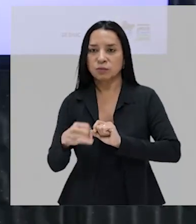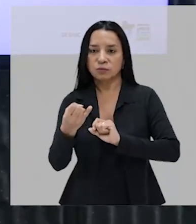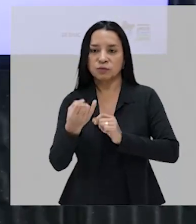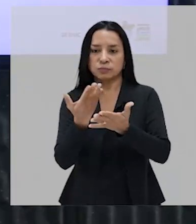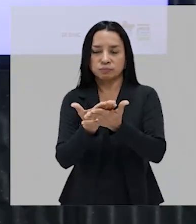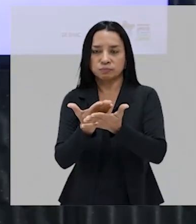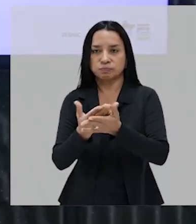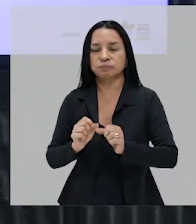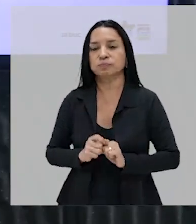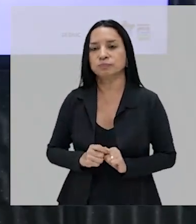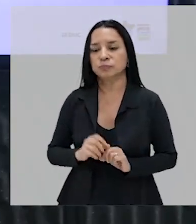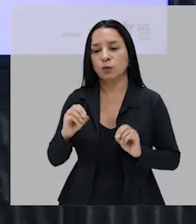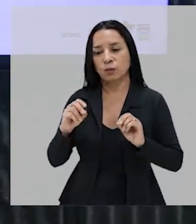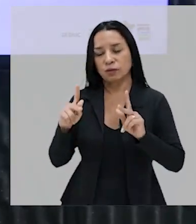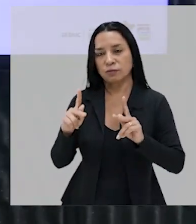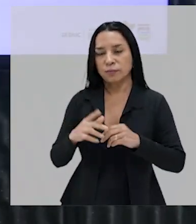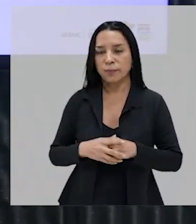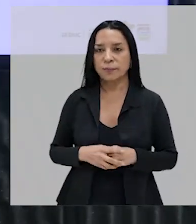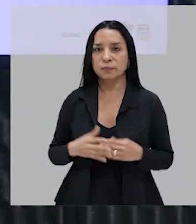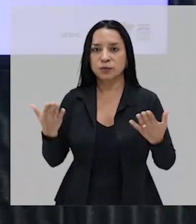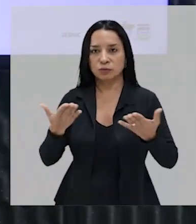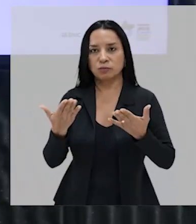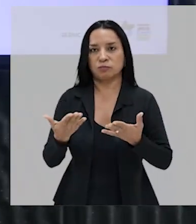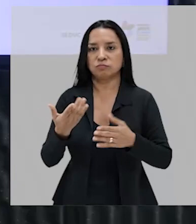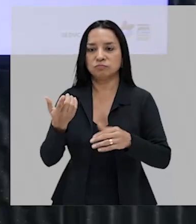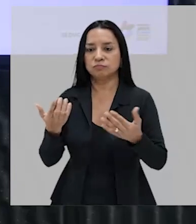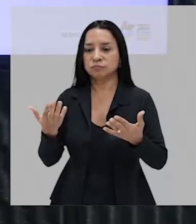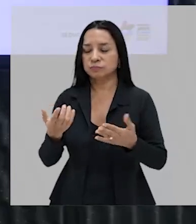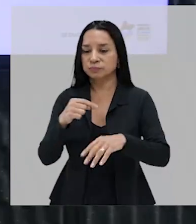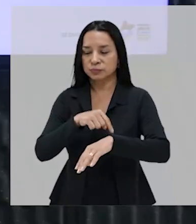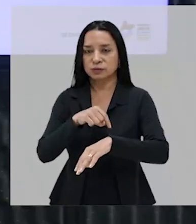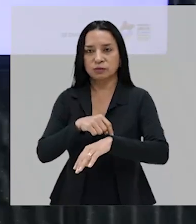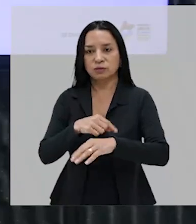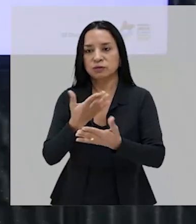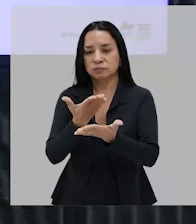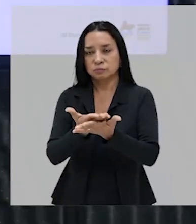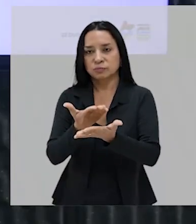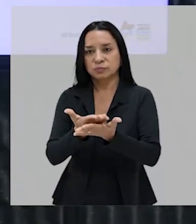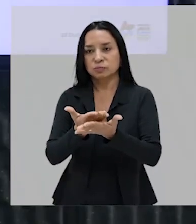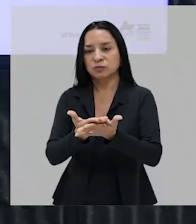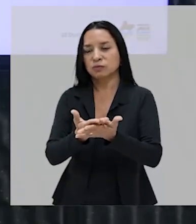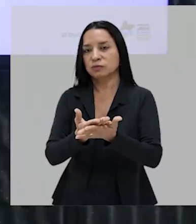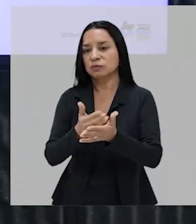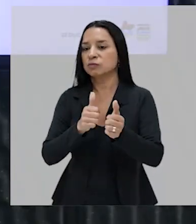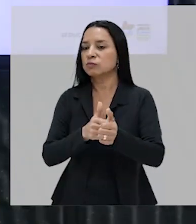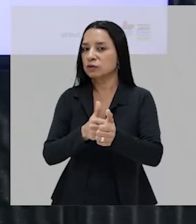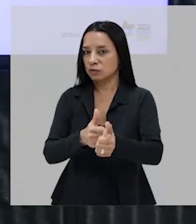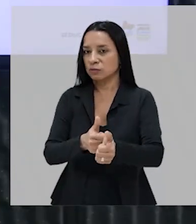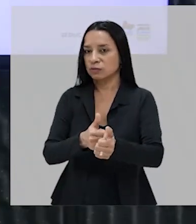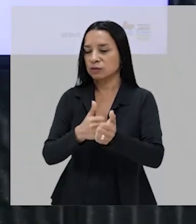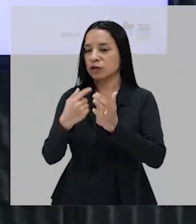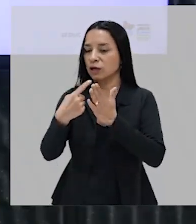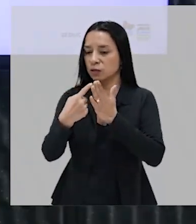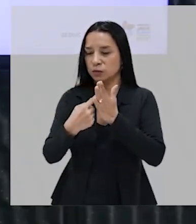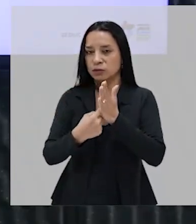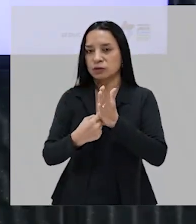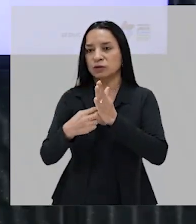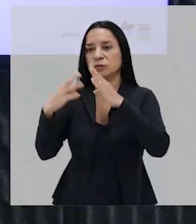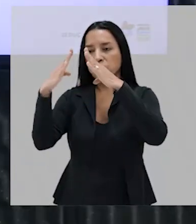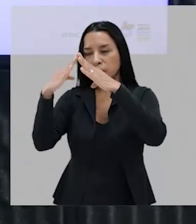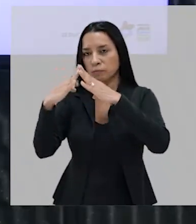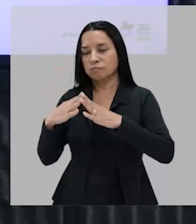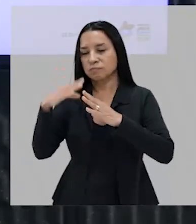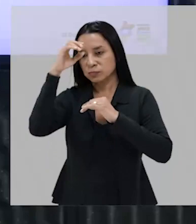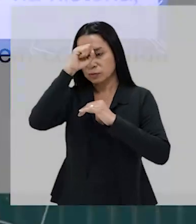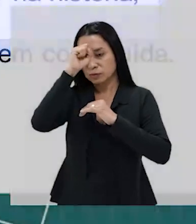correto? Então, hoje, neste momento, nesta aula, nós vamos acompanhar aqui neste projeto maravilhoso. Fique em casa, mas fique aprendendo e